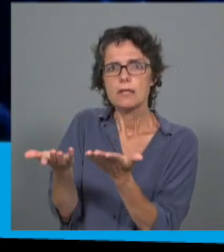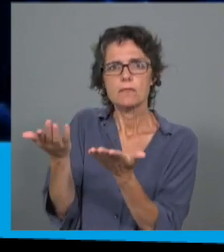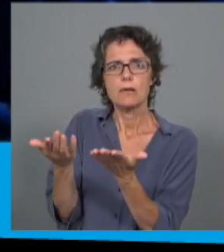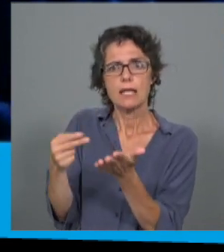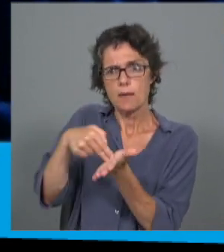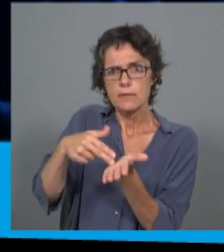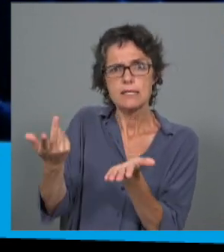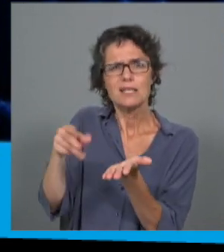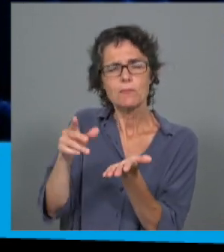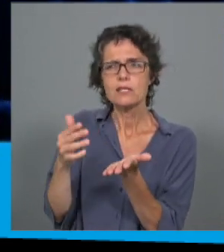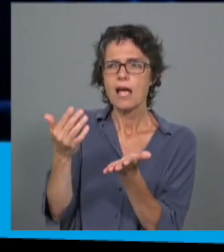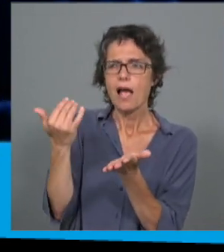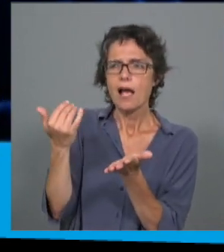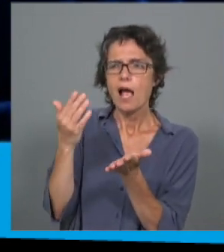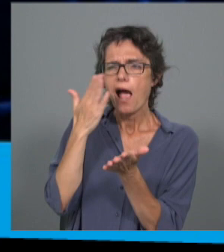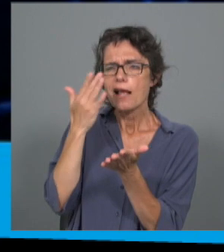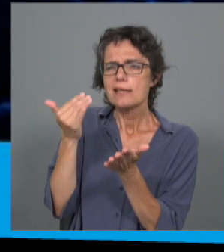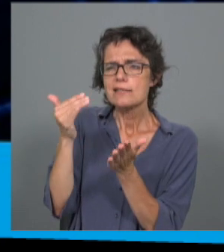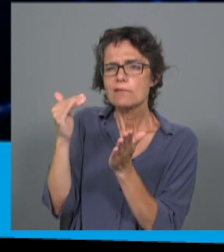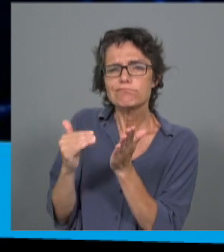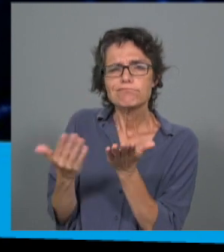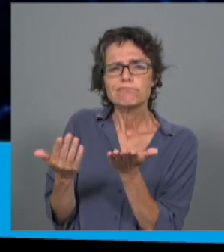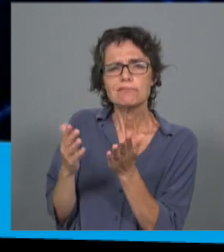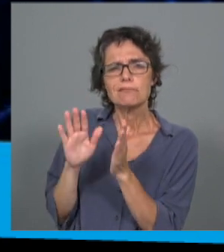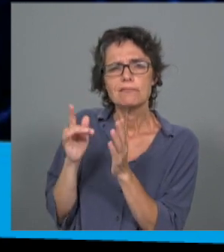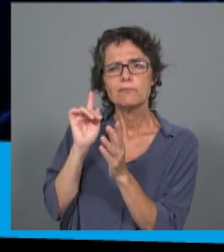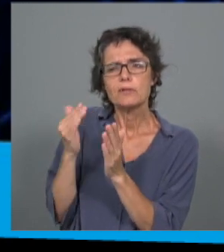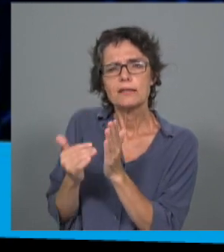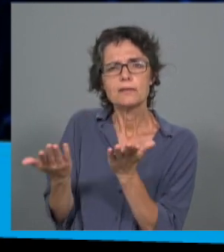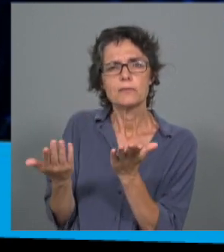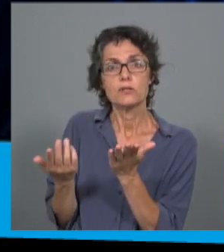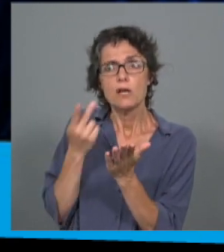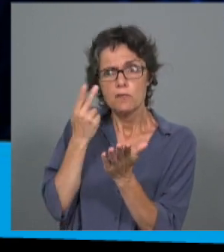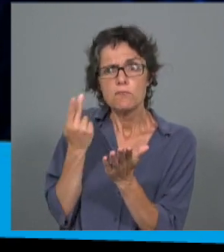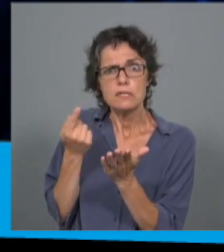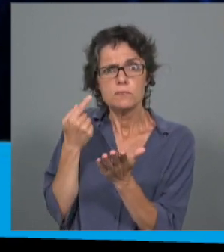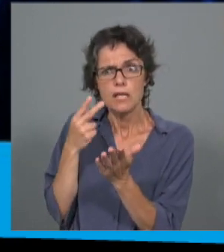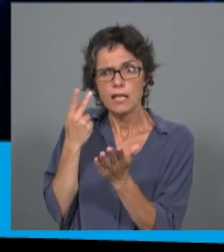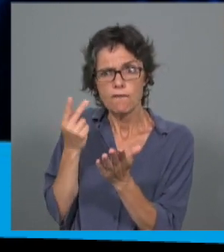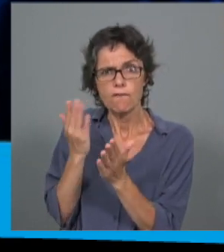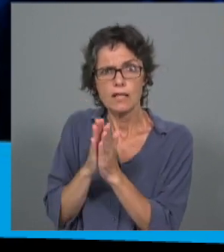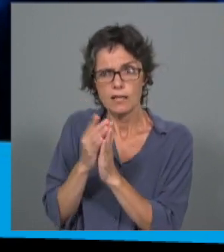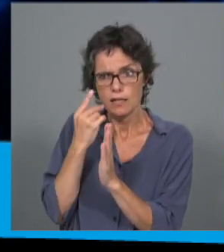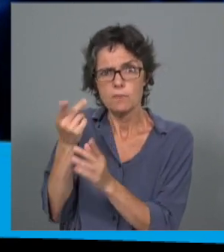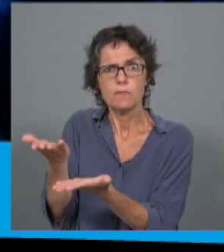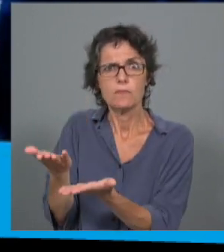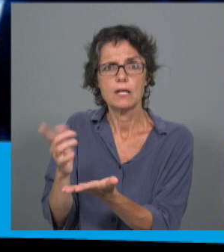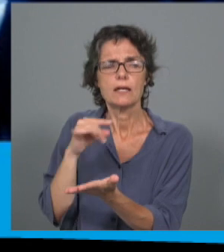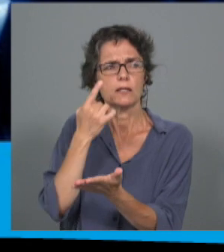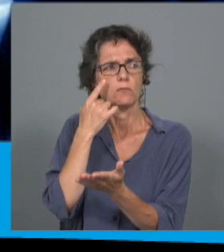simultaneamente tão importante para a vida da Igreja. Então falei com alguns colegas das várias áreas,